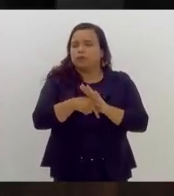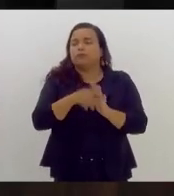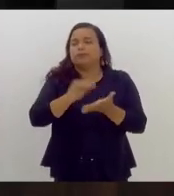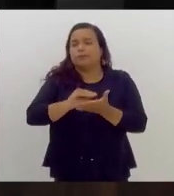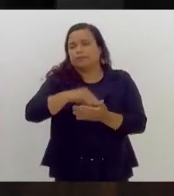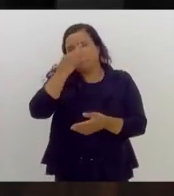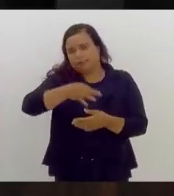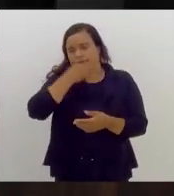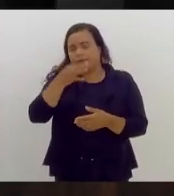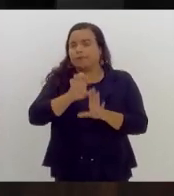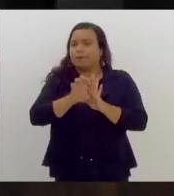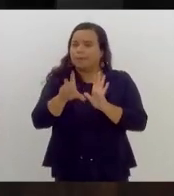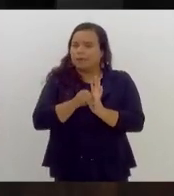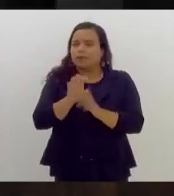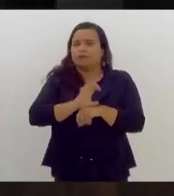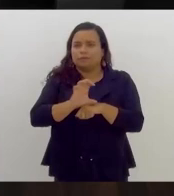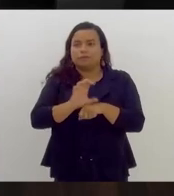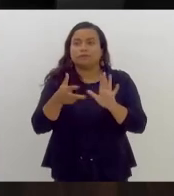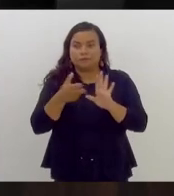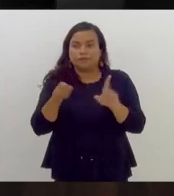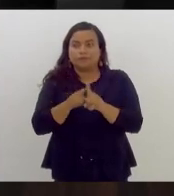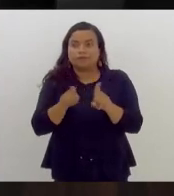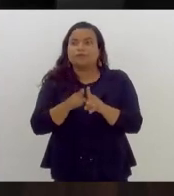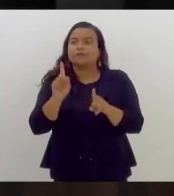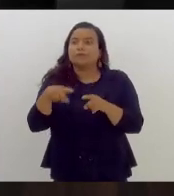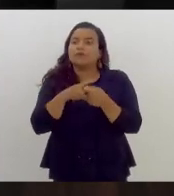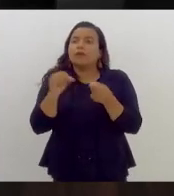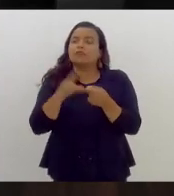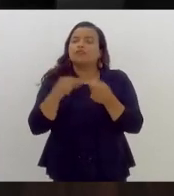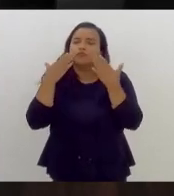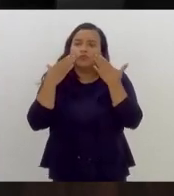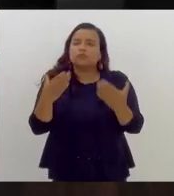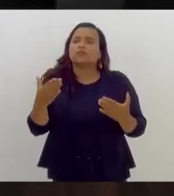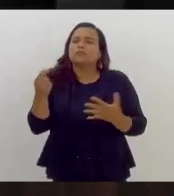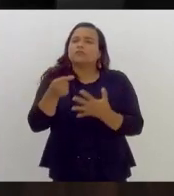emendas condicionais e vetos. Trata do artigo, o destaque...